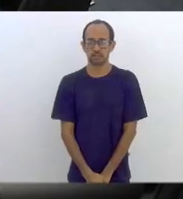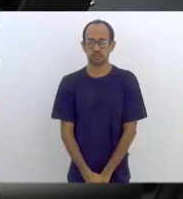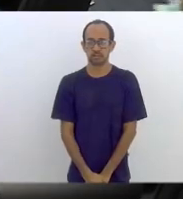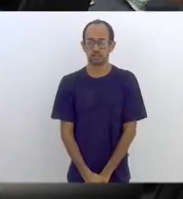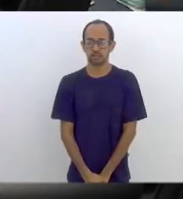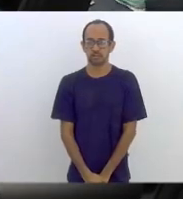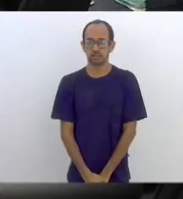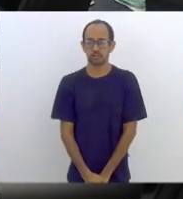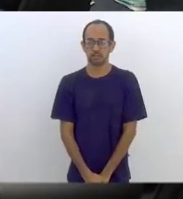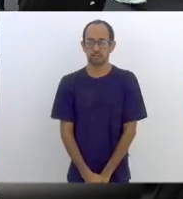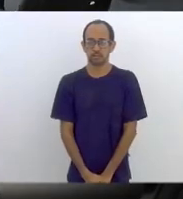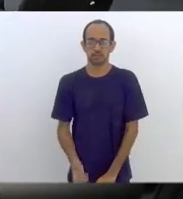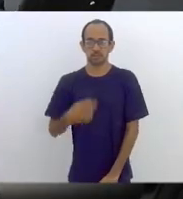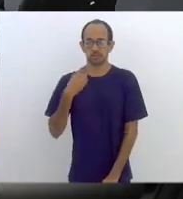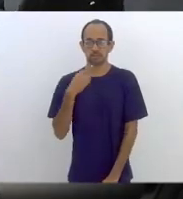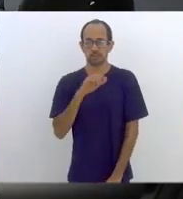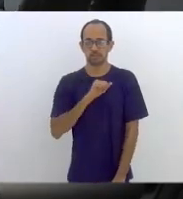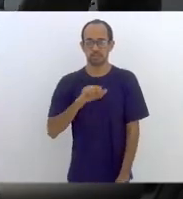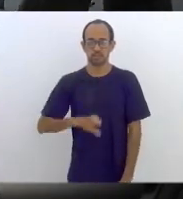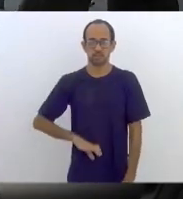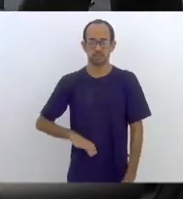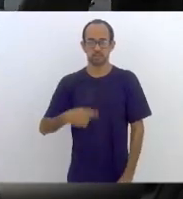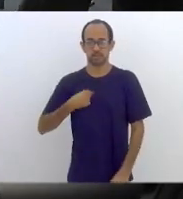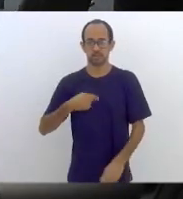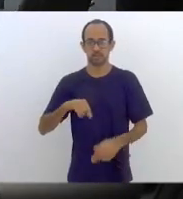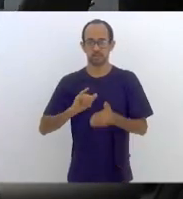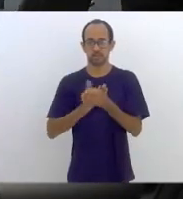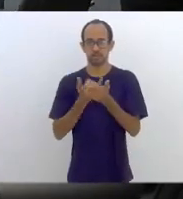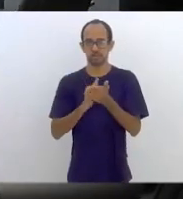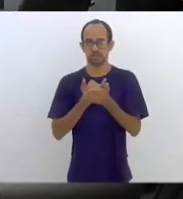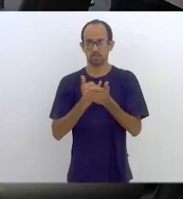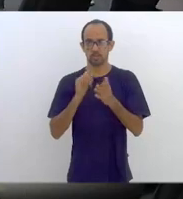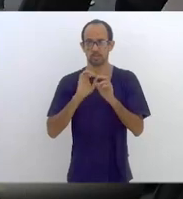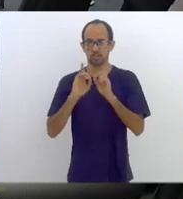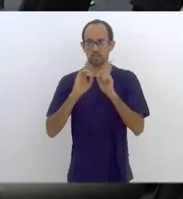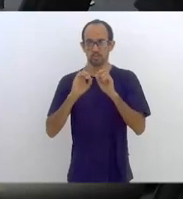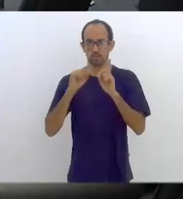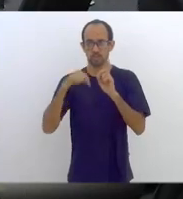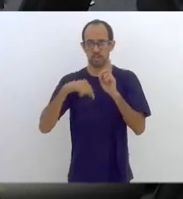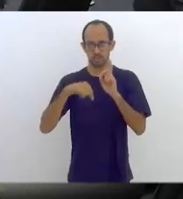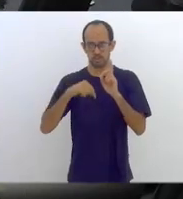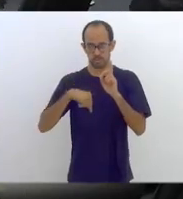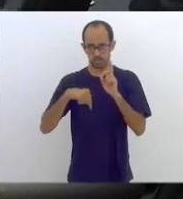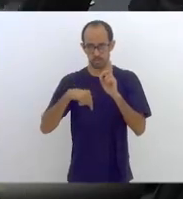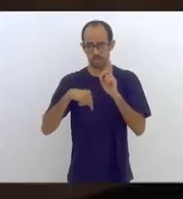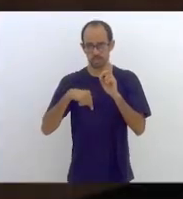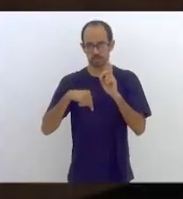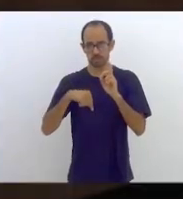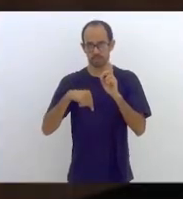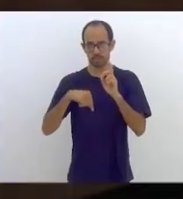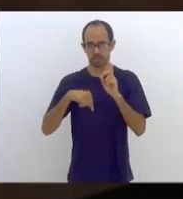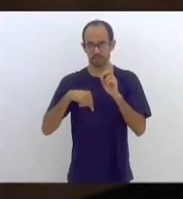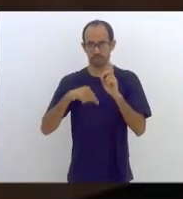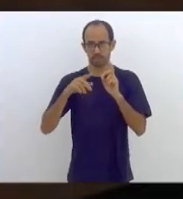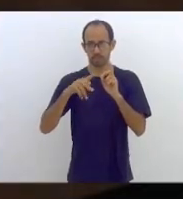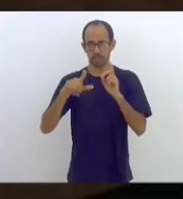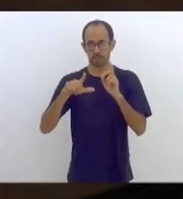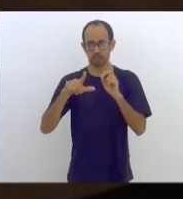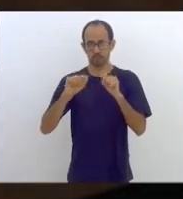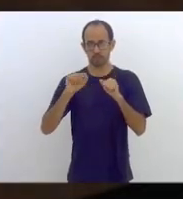Deputado André celiana também me inscrevi para discutir aqui mesmo do microfone de apart esse projeto de lei